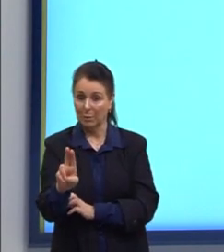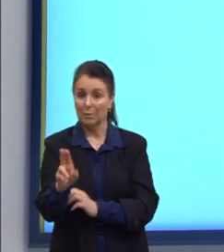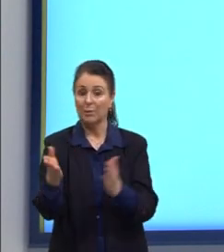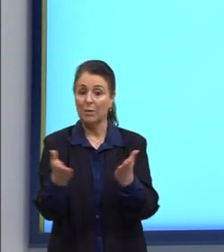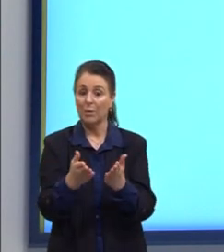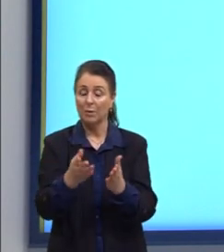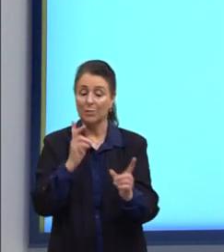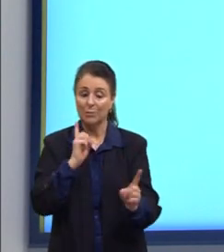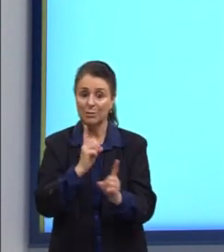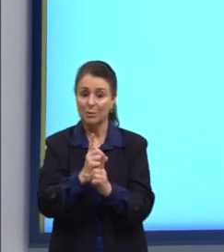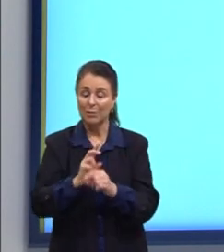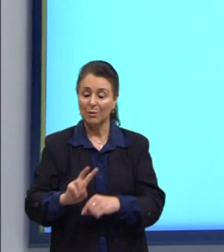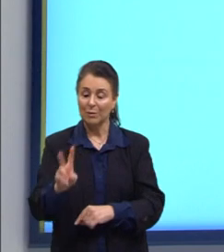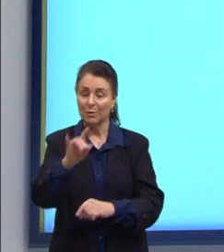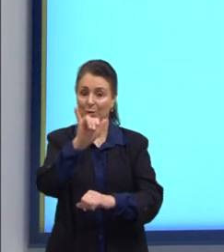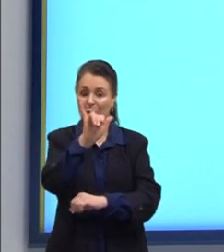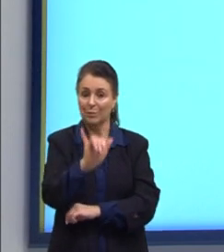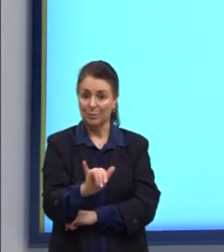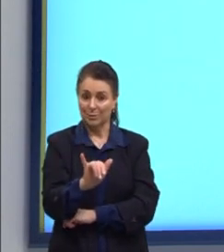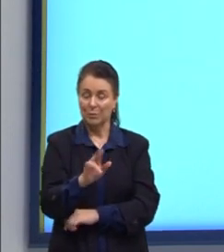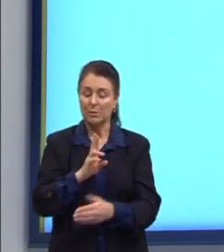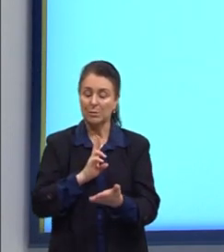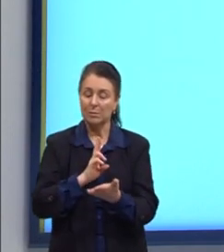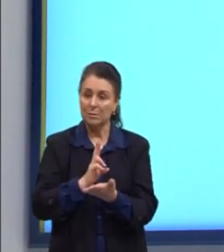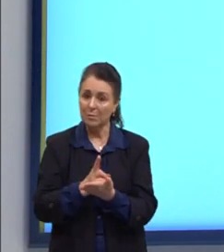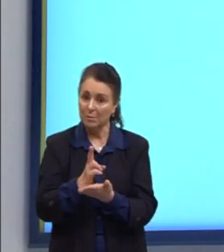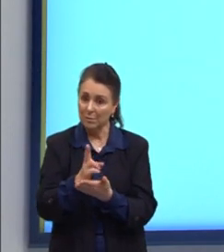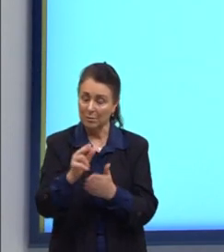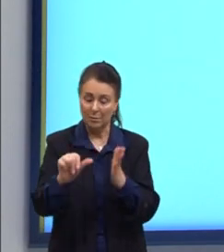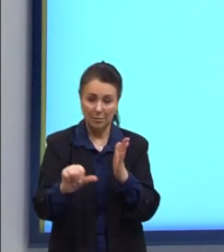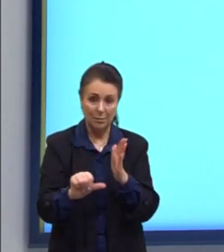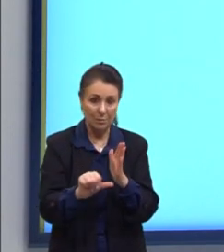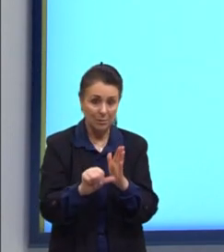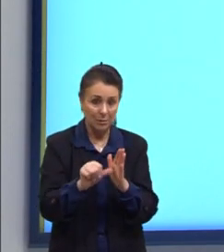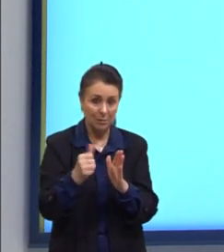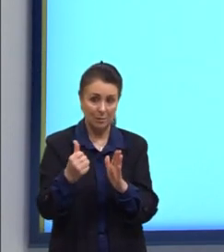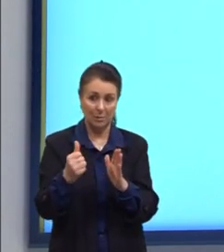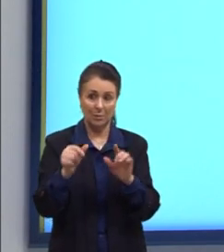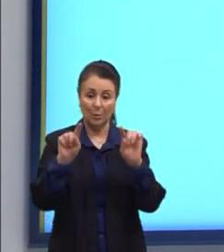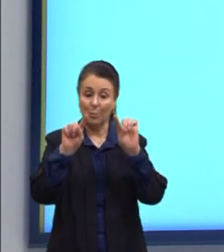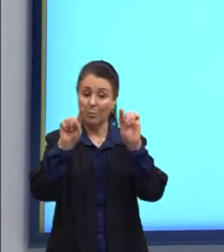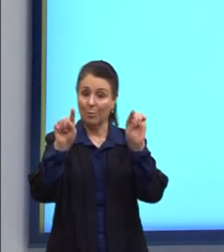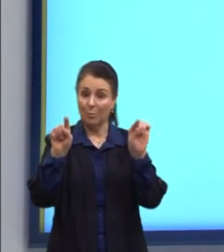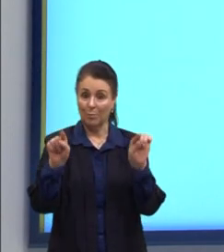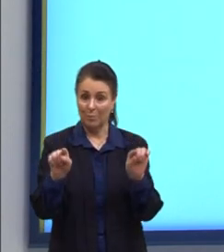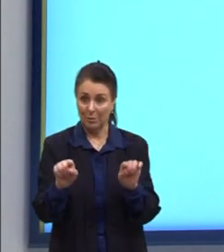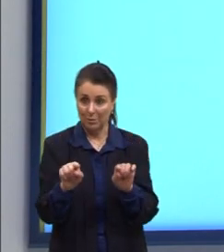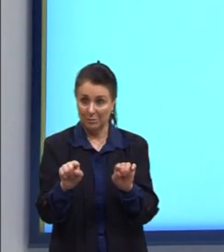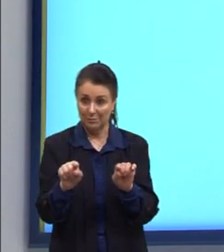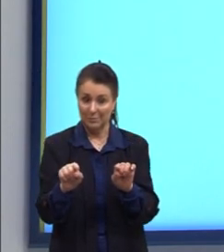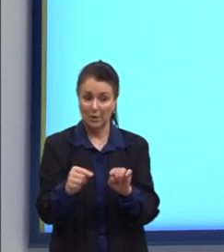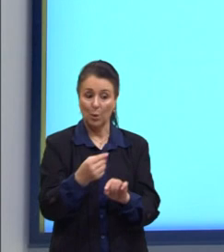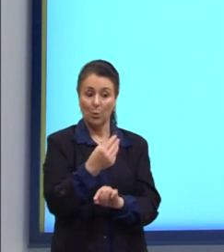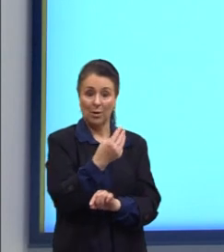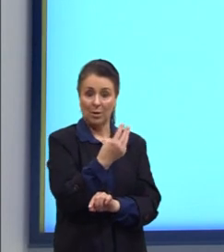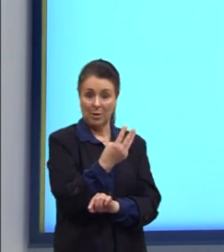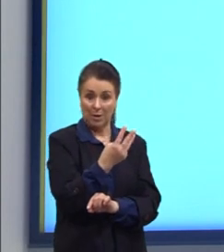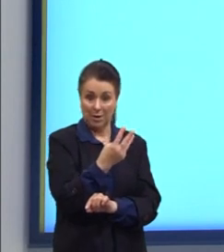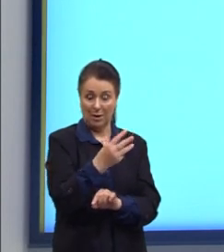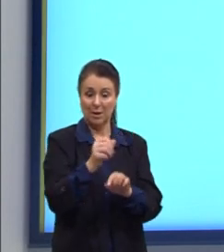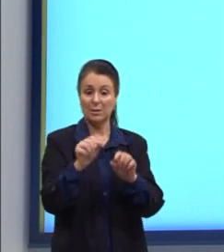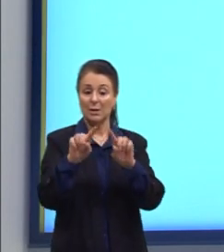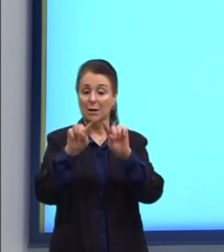Y Primeiro passo é sempre né Aqui nós temos um parênteses e o três uma multiplicação